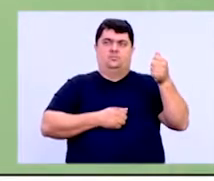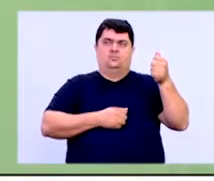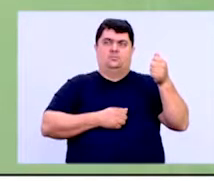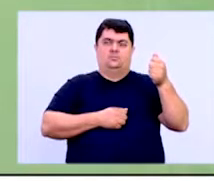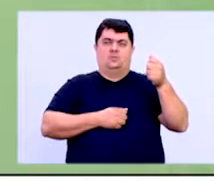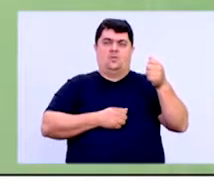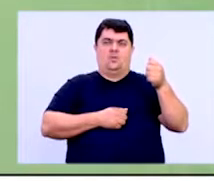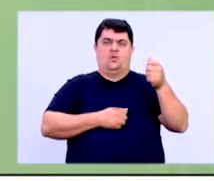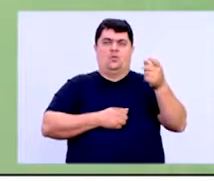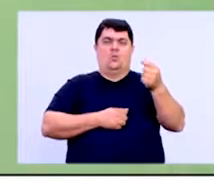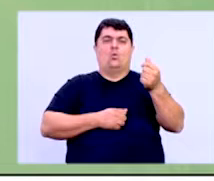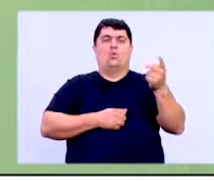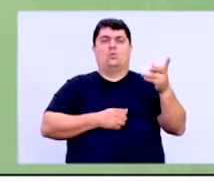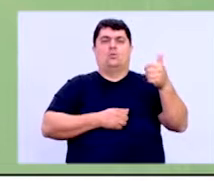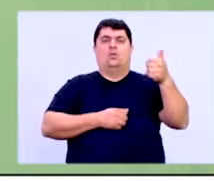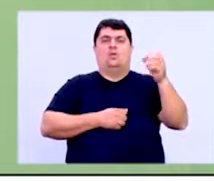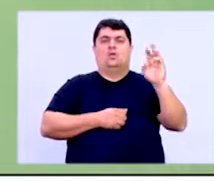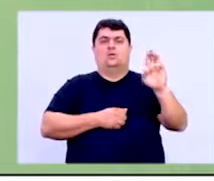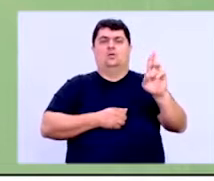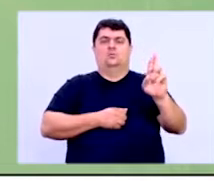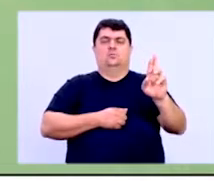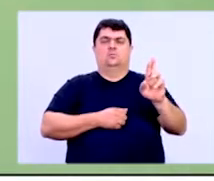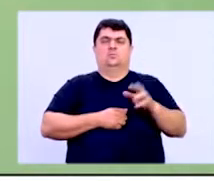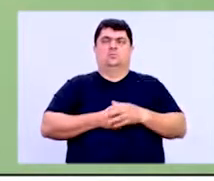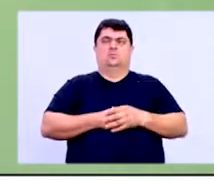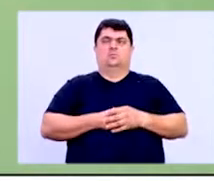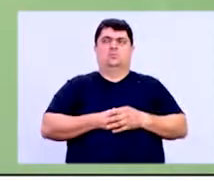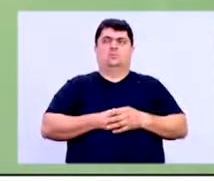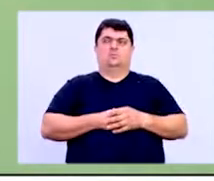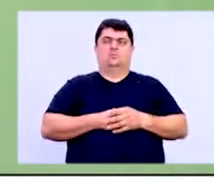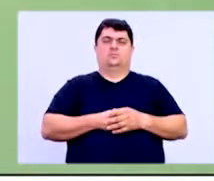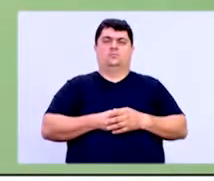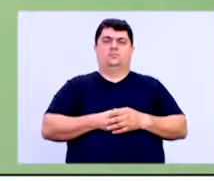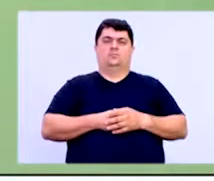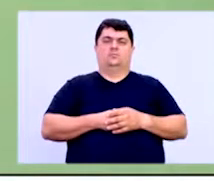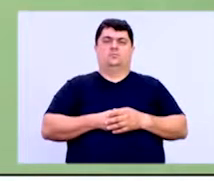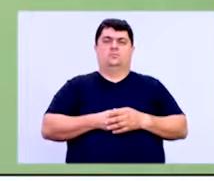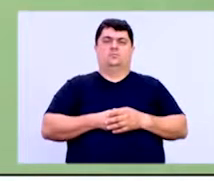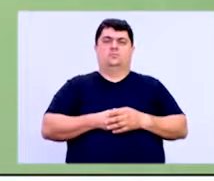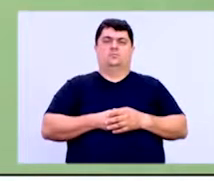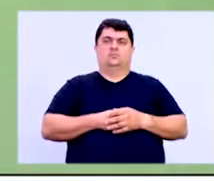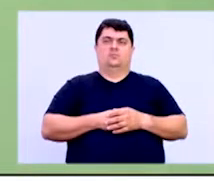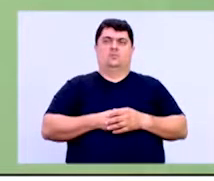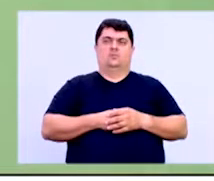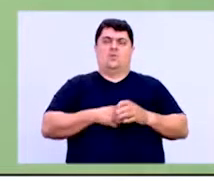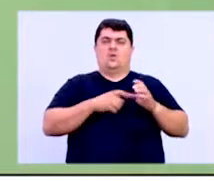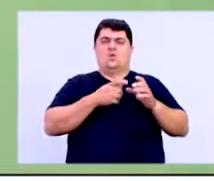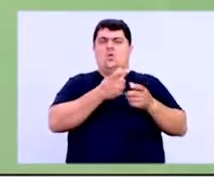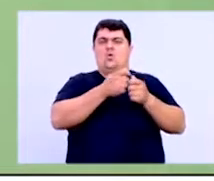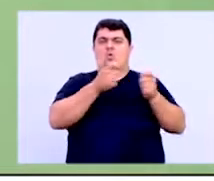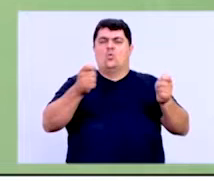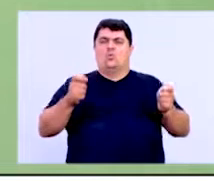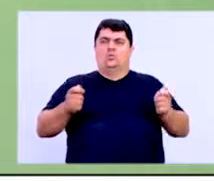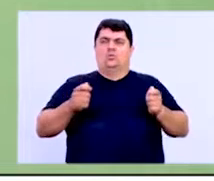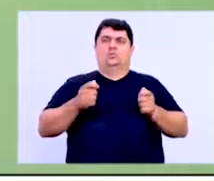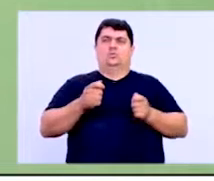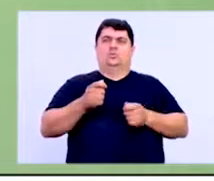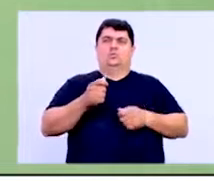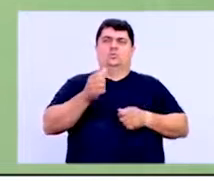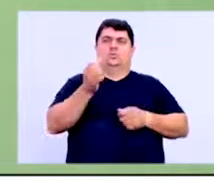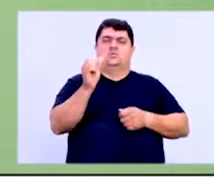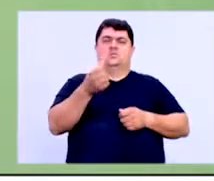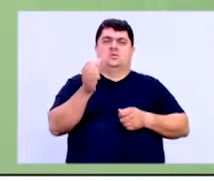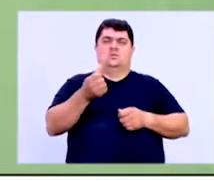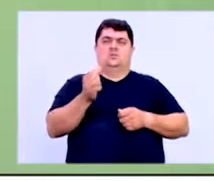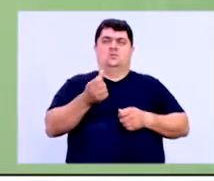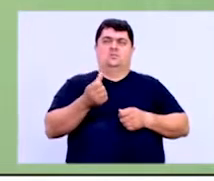ele tem o preço de venda R$10, certo? E o custo de despesa variável dele é qual?